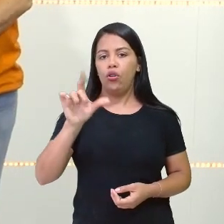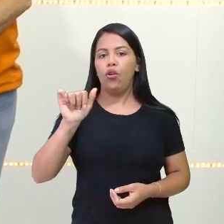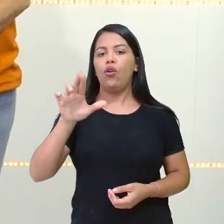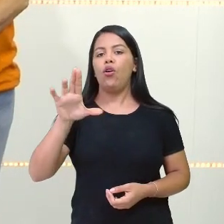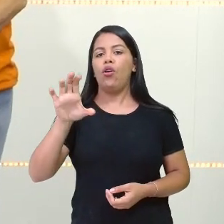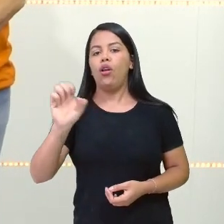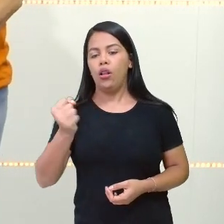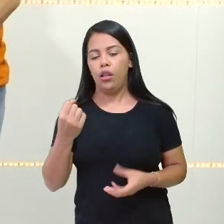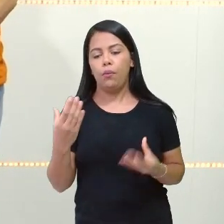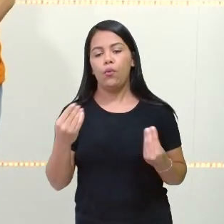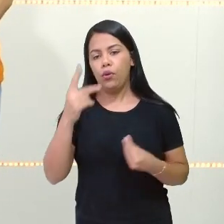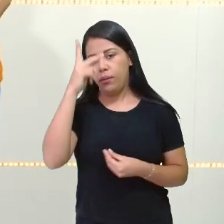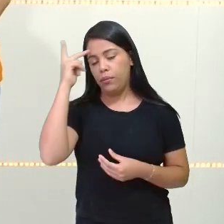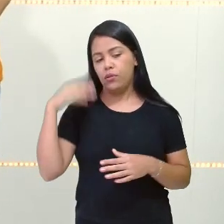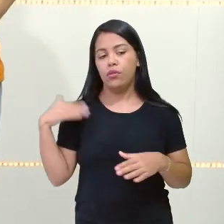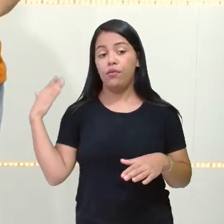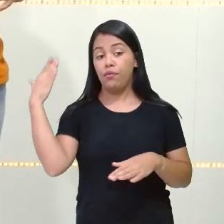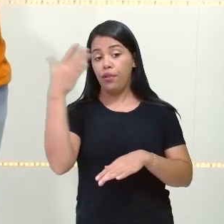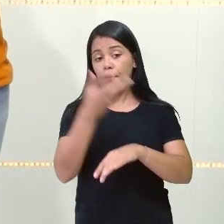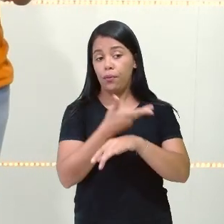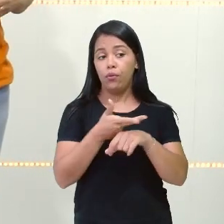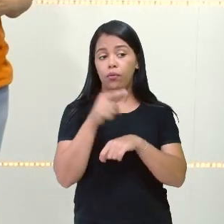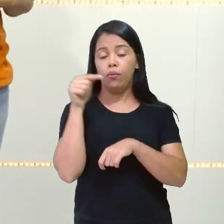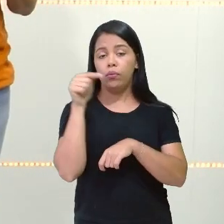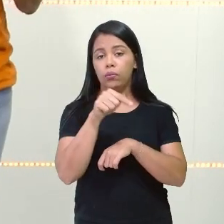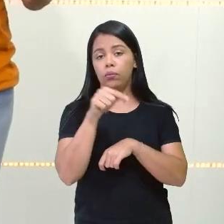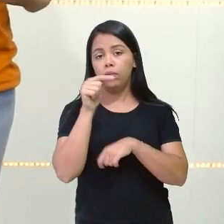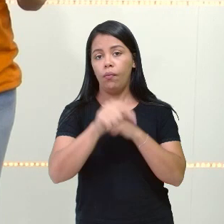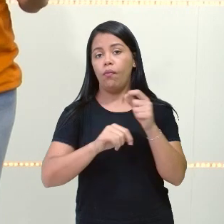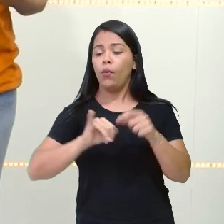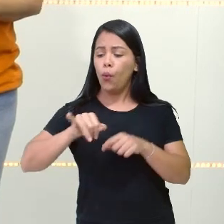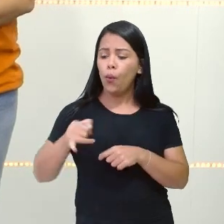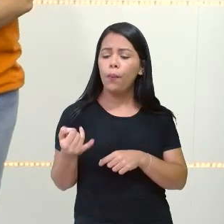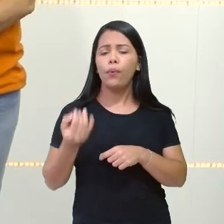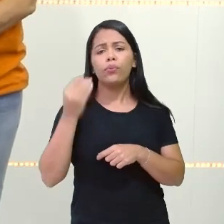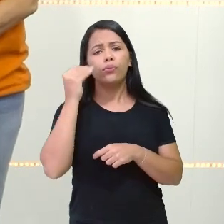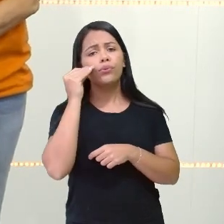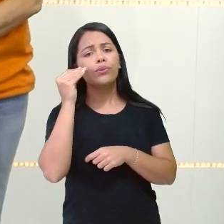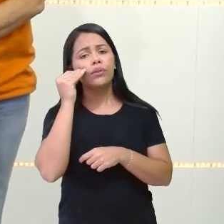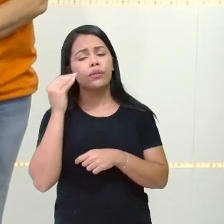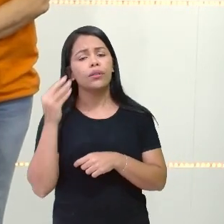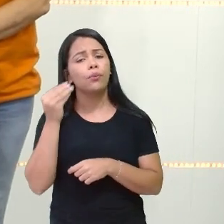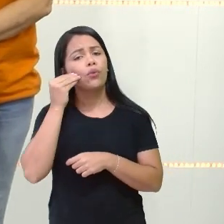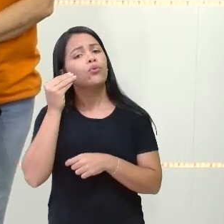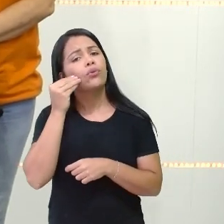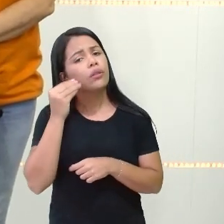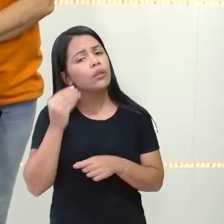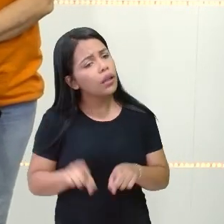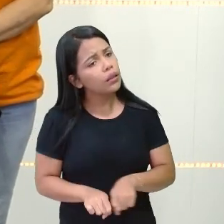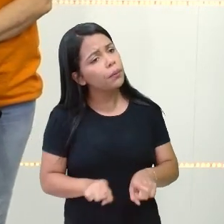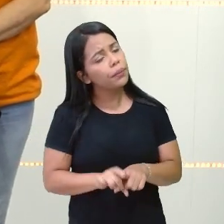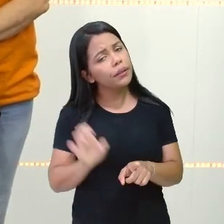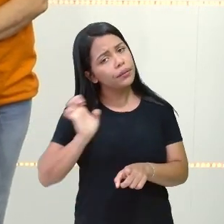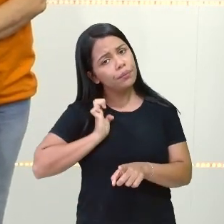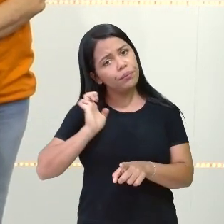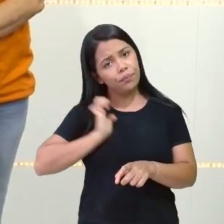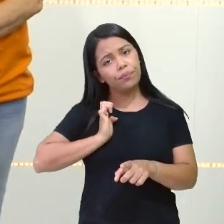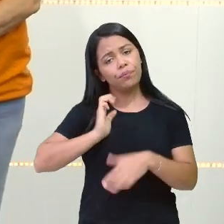que vai procurar lá no Catar, assim, uma oportunidade de enriquecer também, né? Quem sabe consegue.